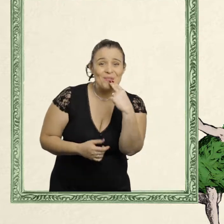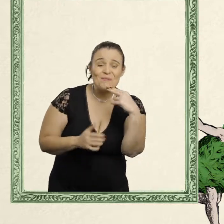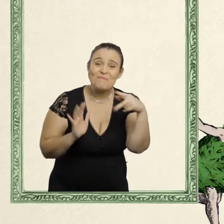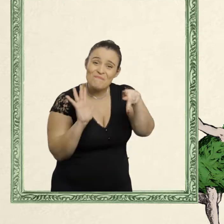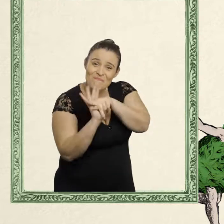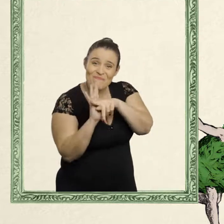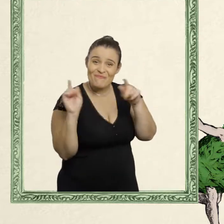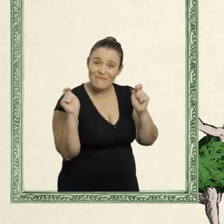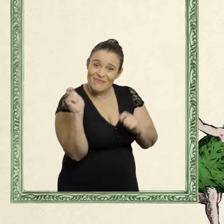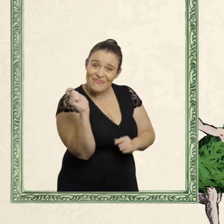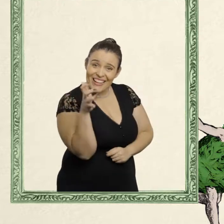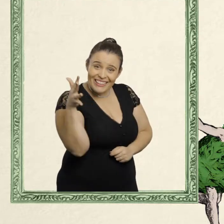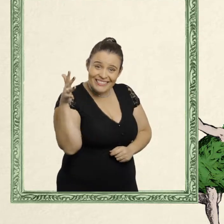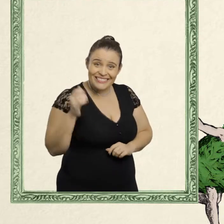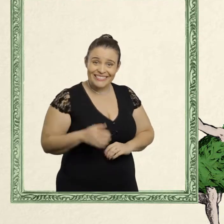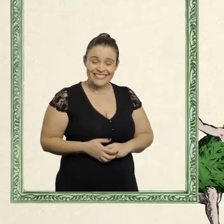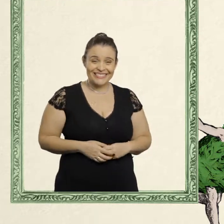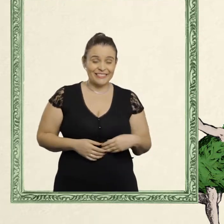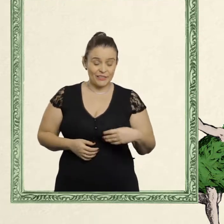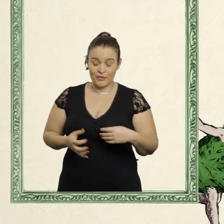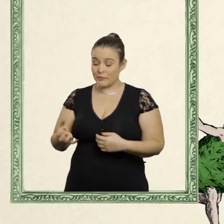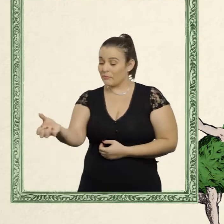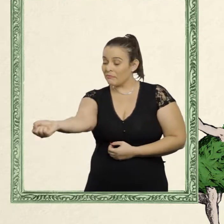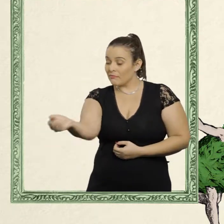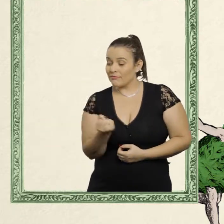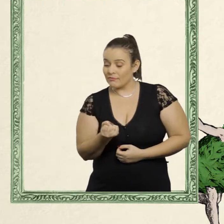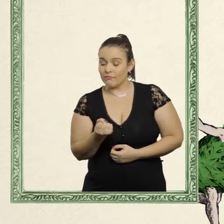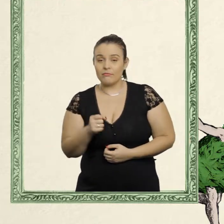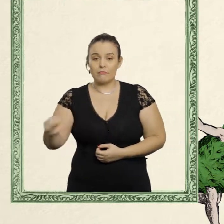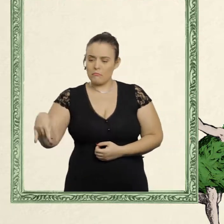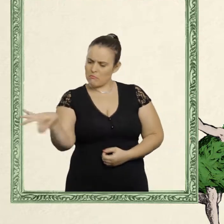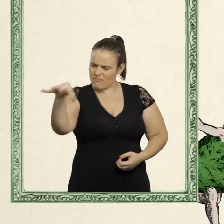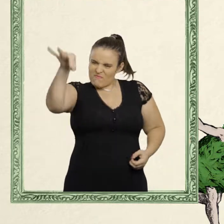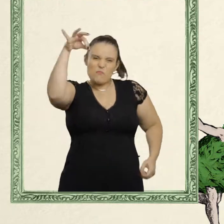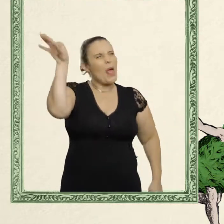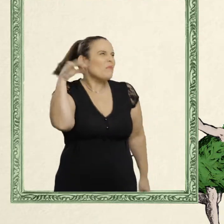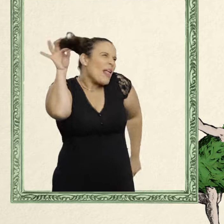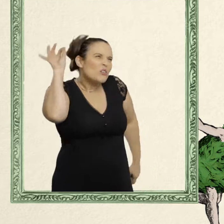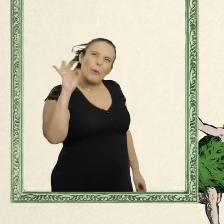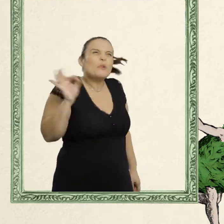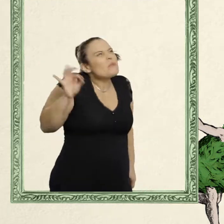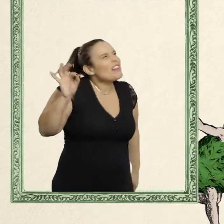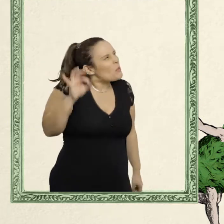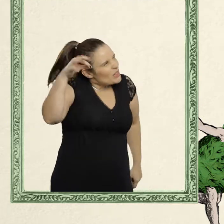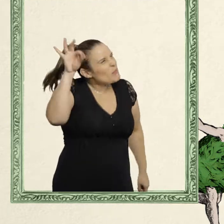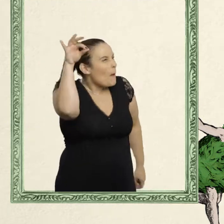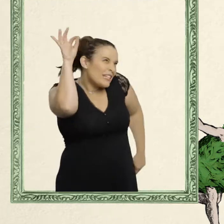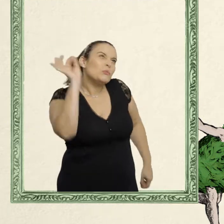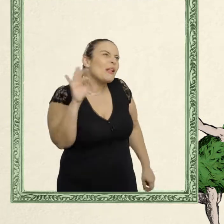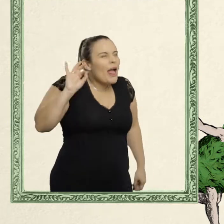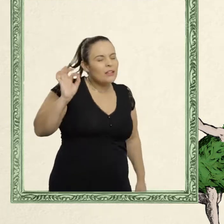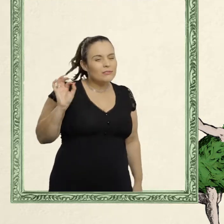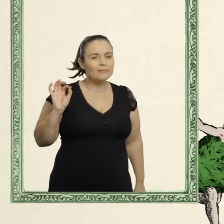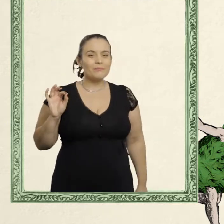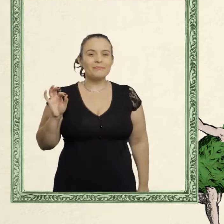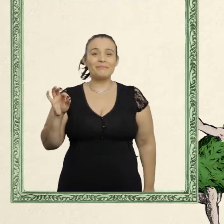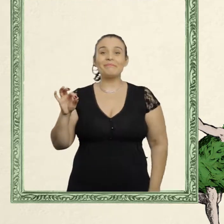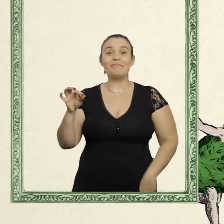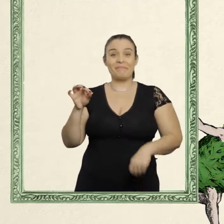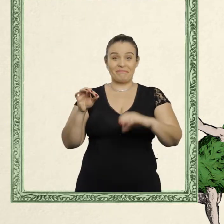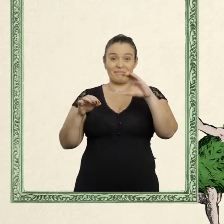essa era a língua das fadas. Peter abriu a gaveta da cômoda e Sininho saiu voando e gritando, muito